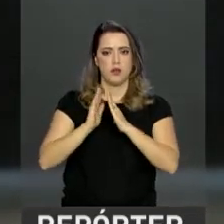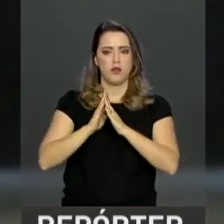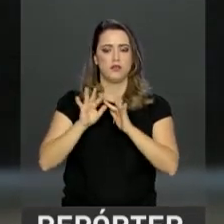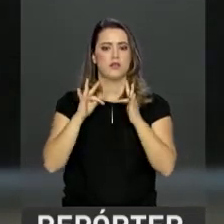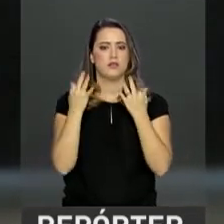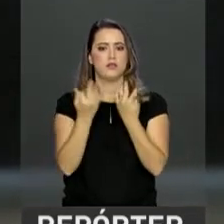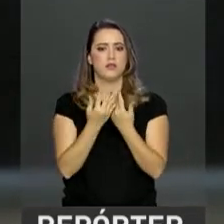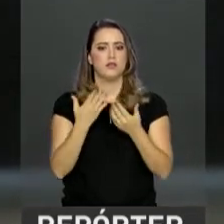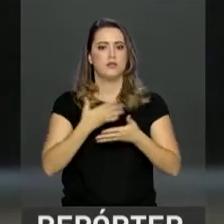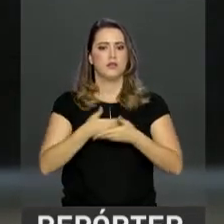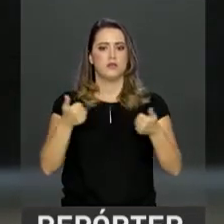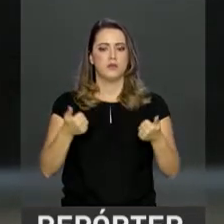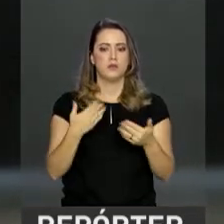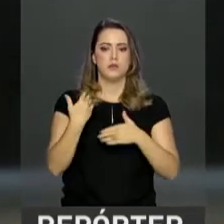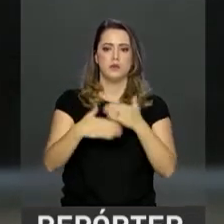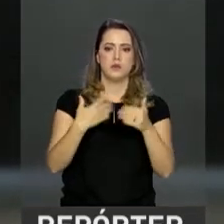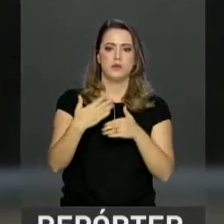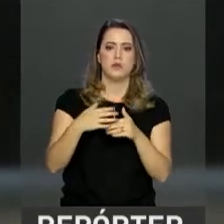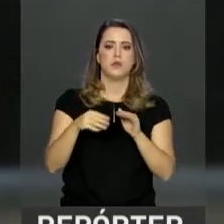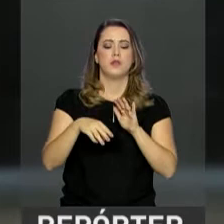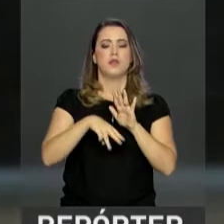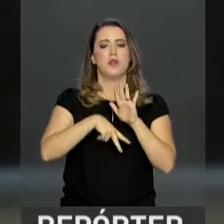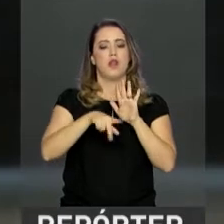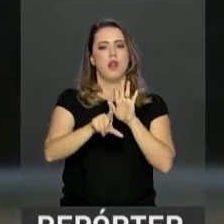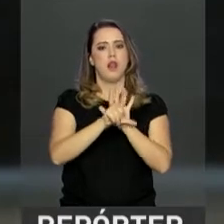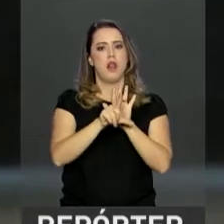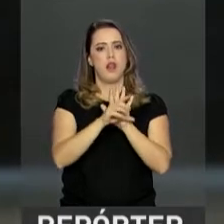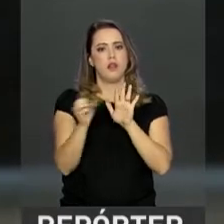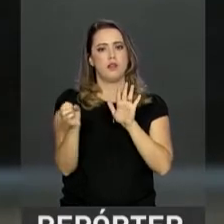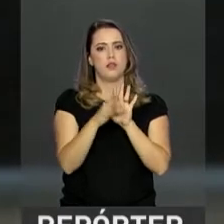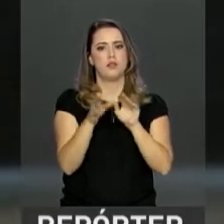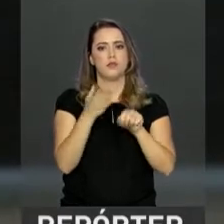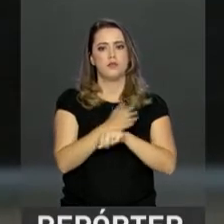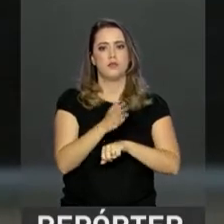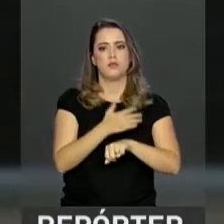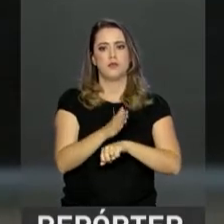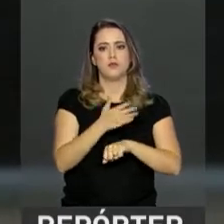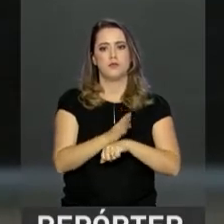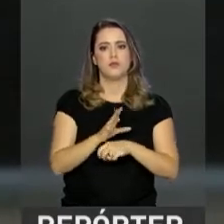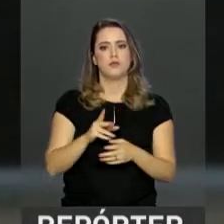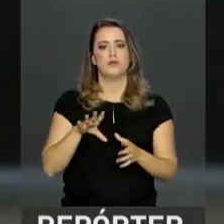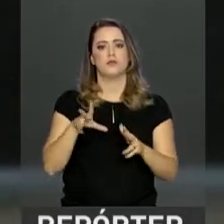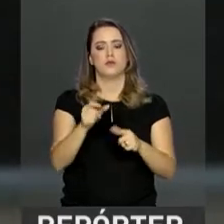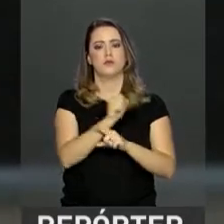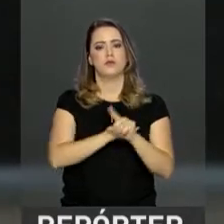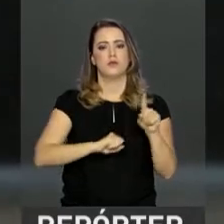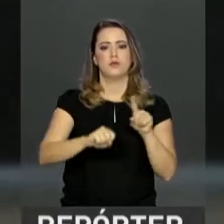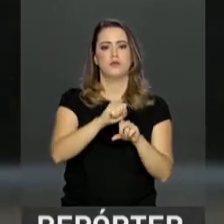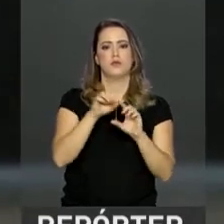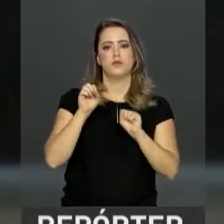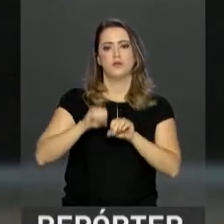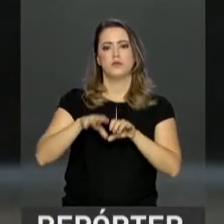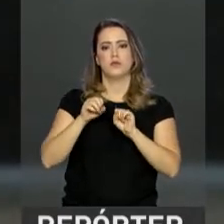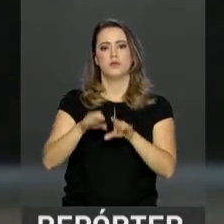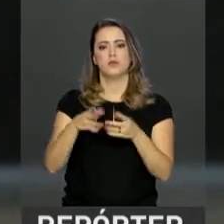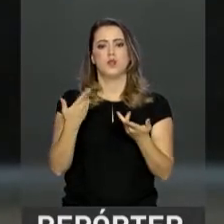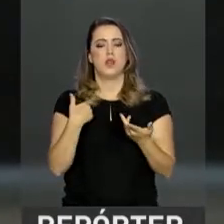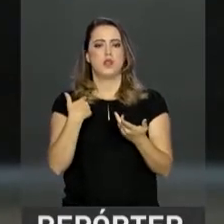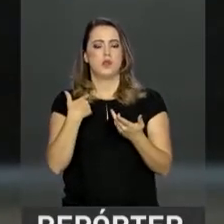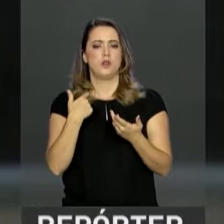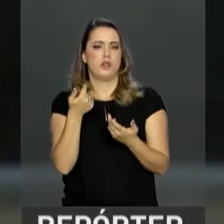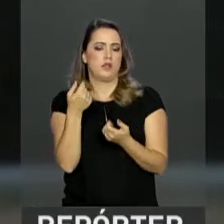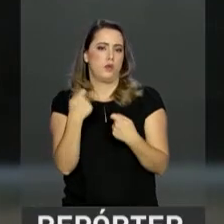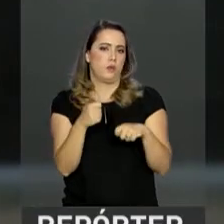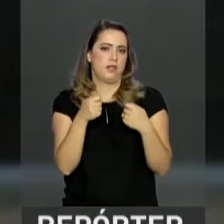trabalhar melhor a implementação da Lei Menino Bernardo por meio de capacitações abertas a todas as sociedades com relação à educação não violenta